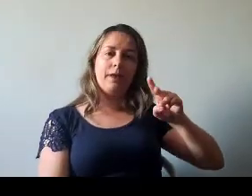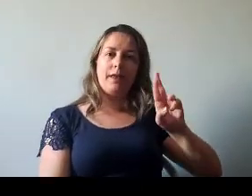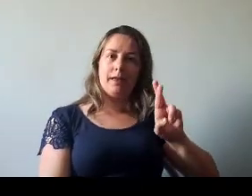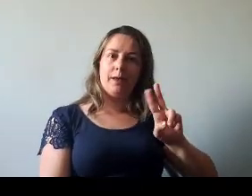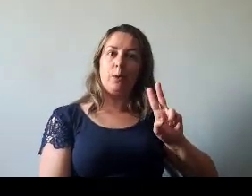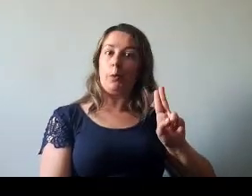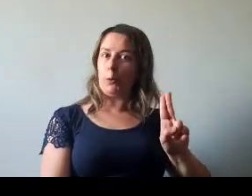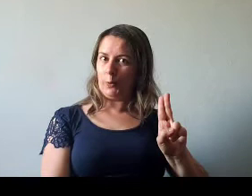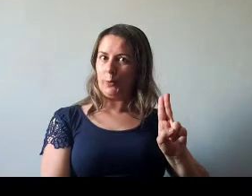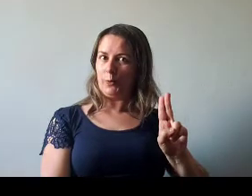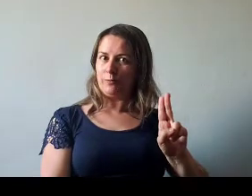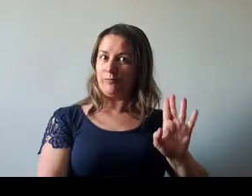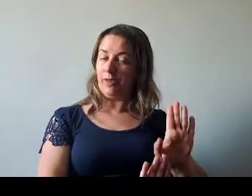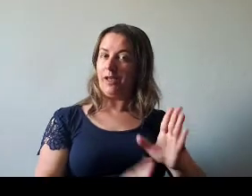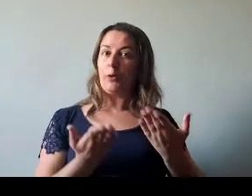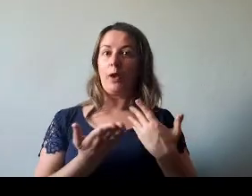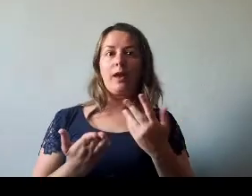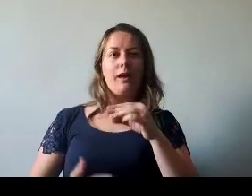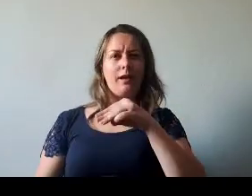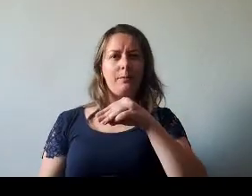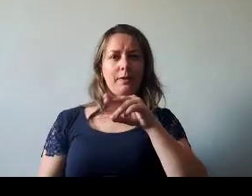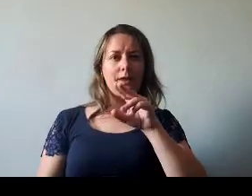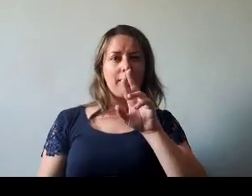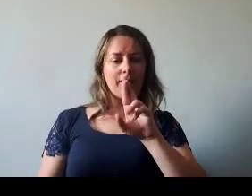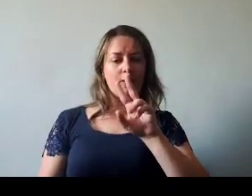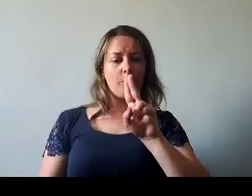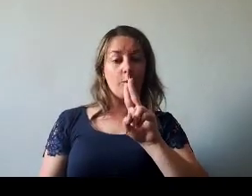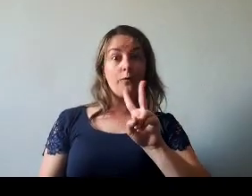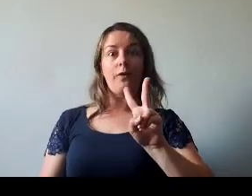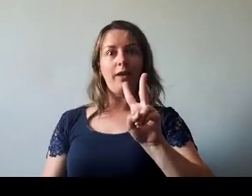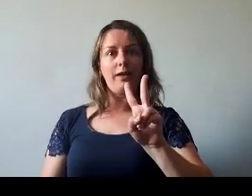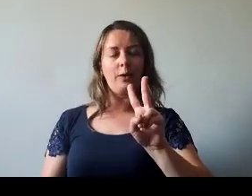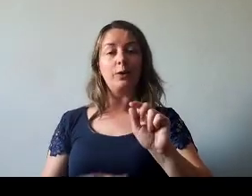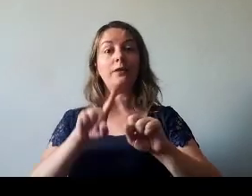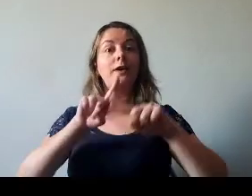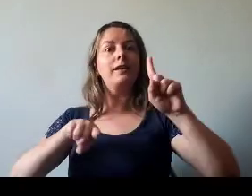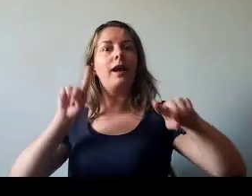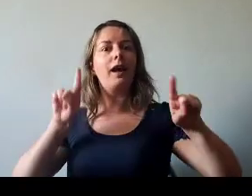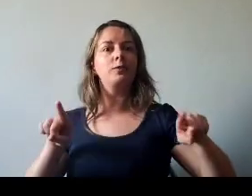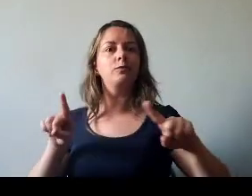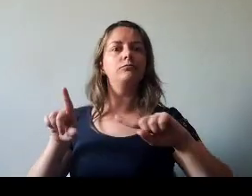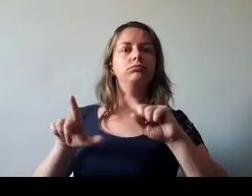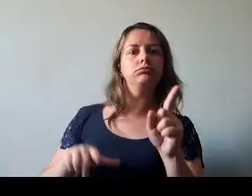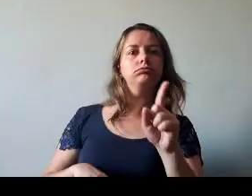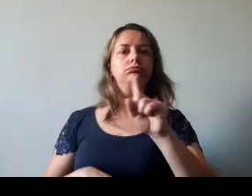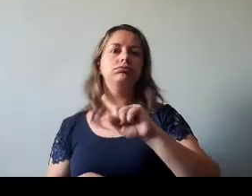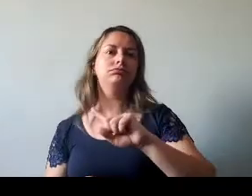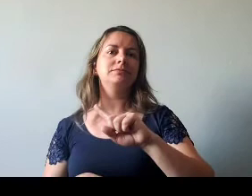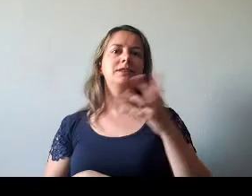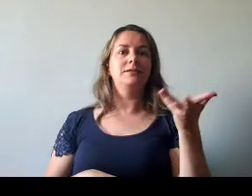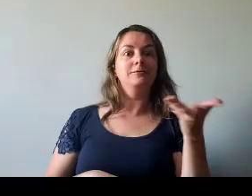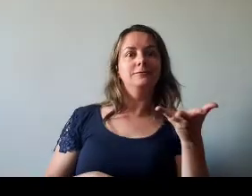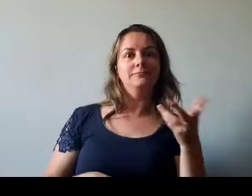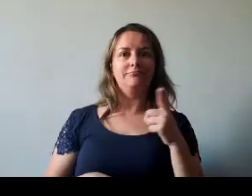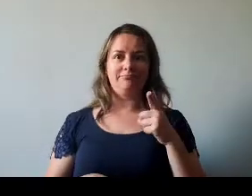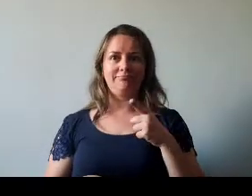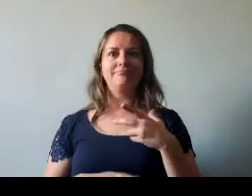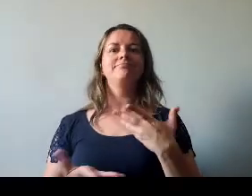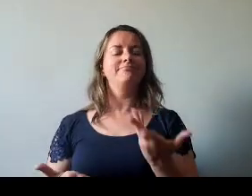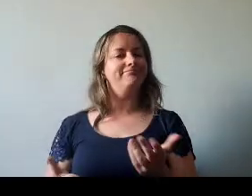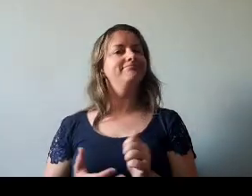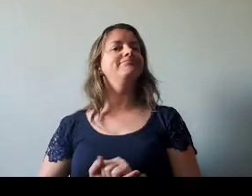tem um V também, de variado. Bom, evidentemente que se aplica a trajetórias retilíneas, né?